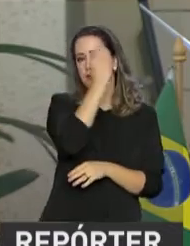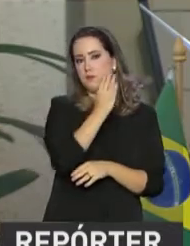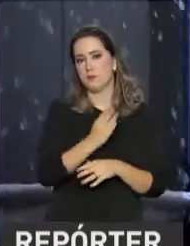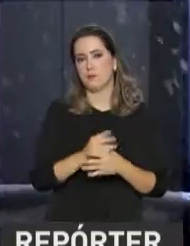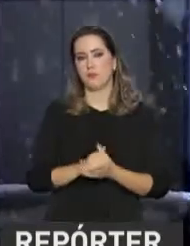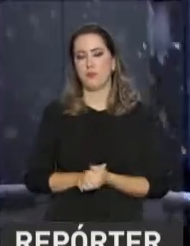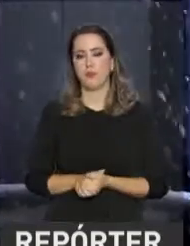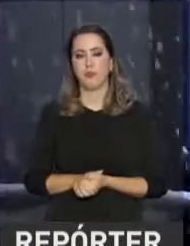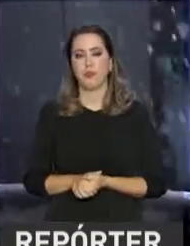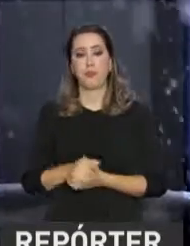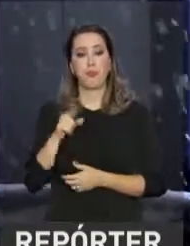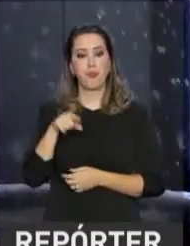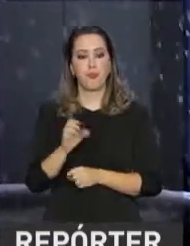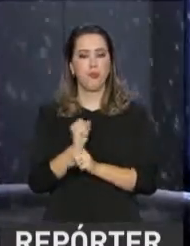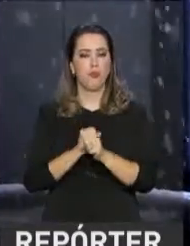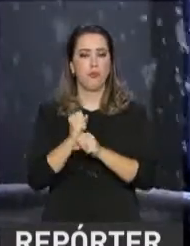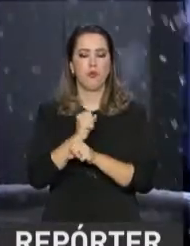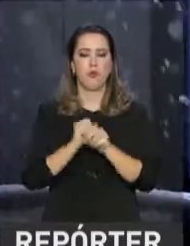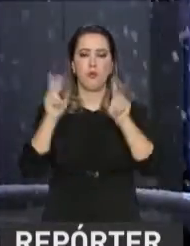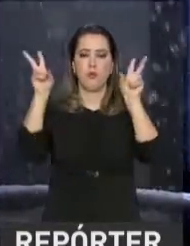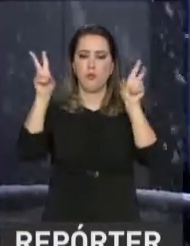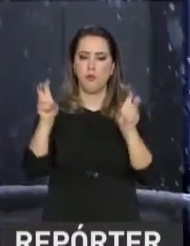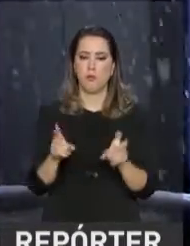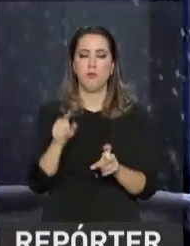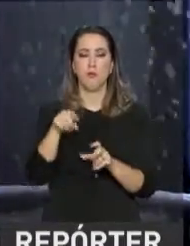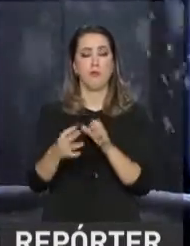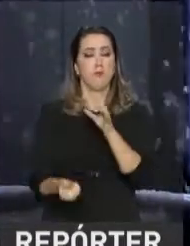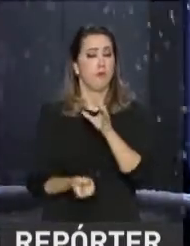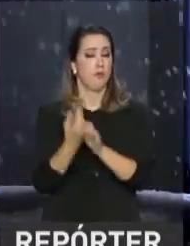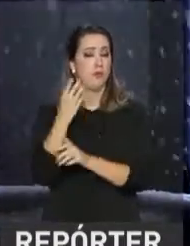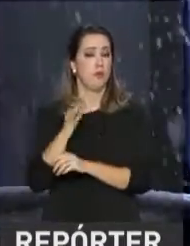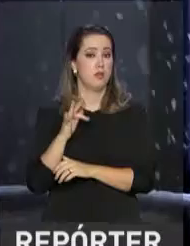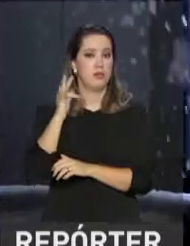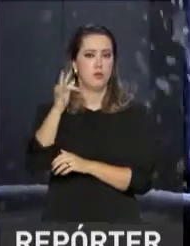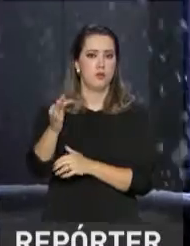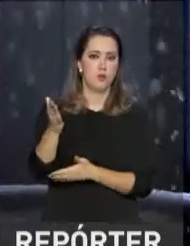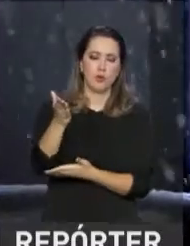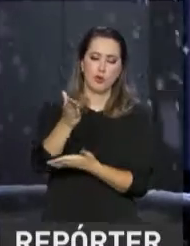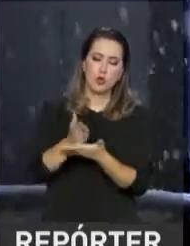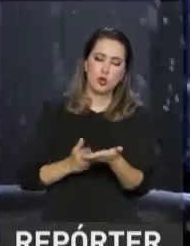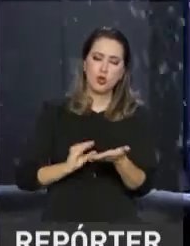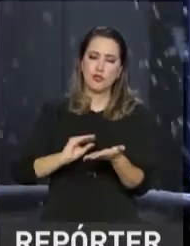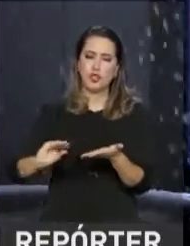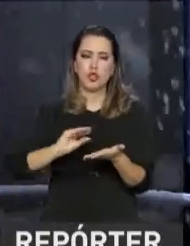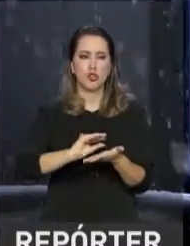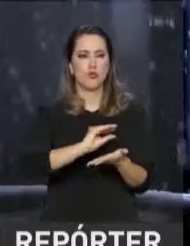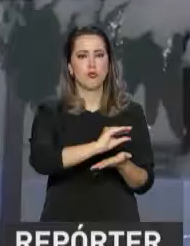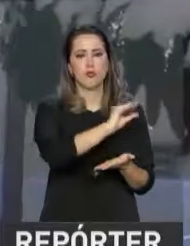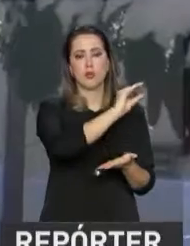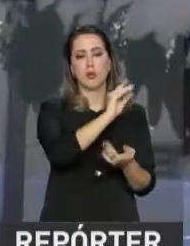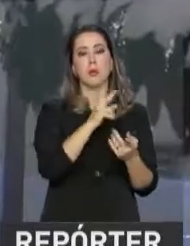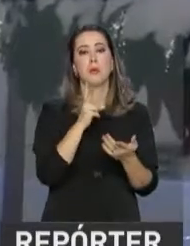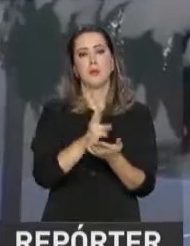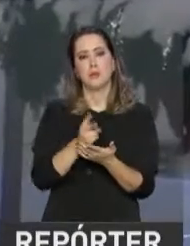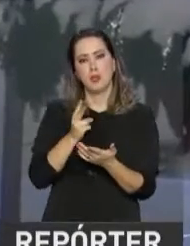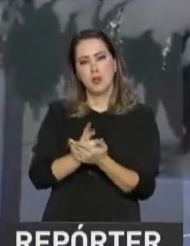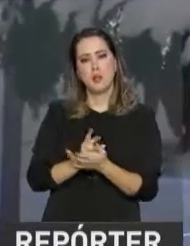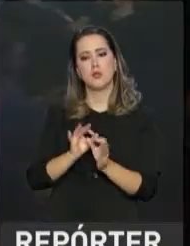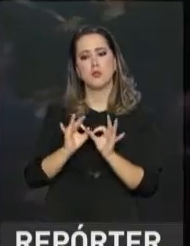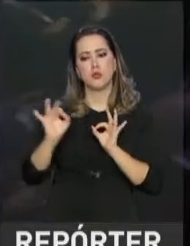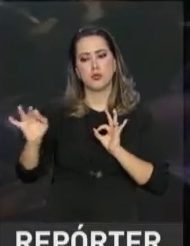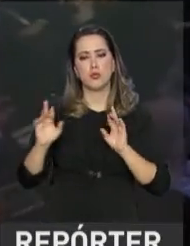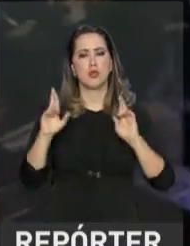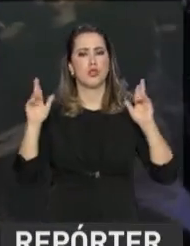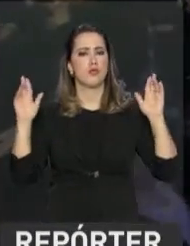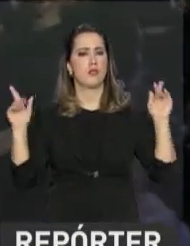neste ano o tema do fórum é criando um futuro compartilhado em um mundo dividido segundo a organização